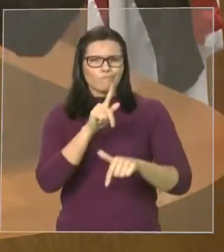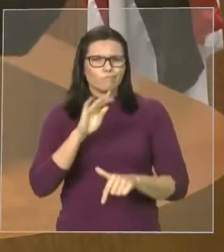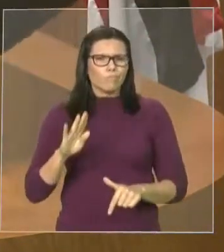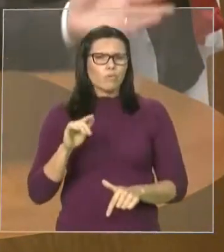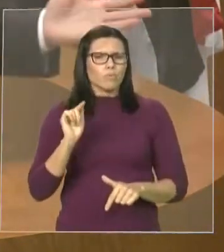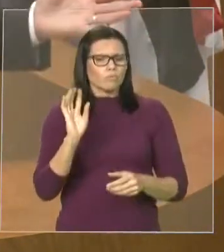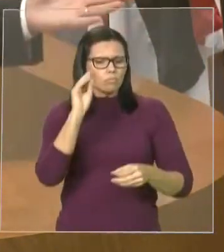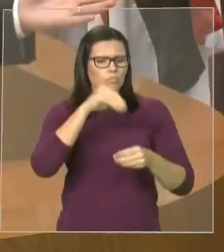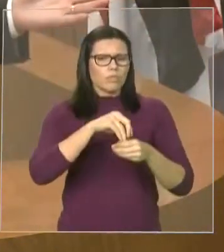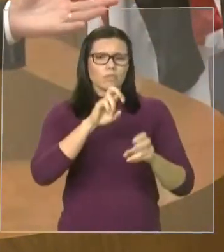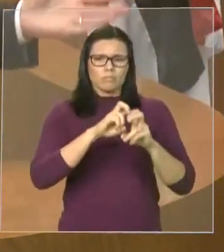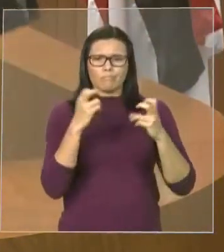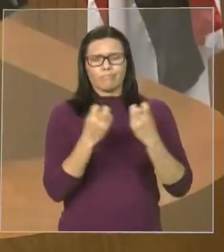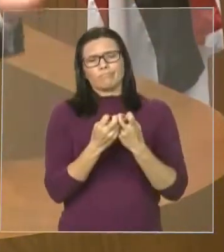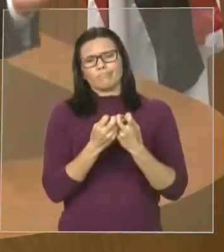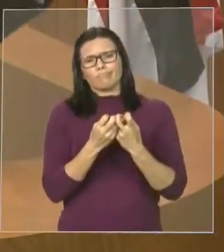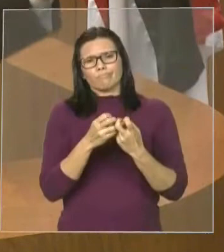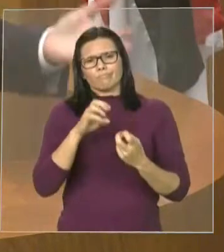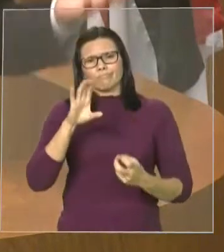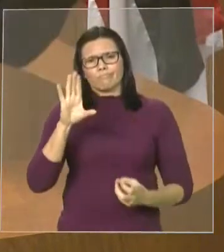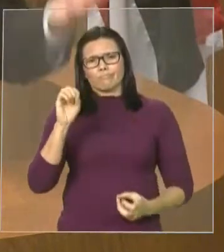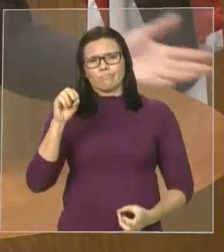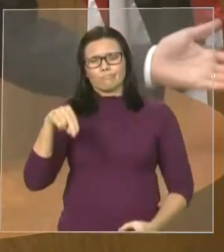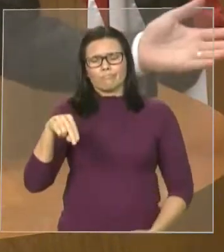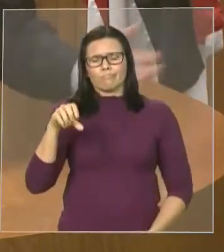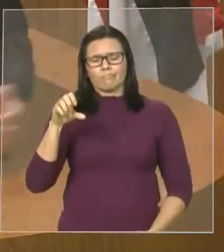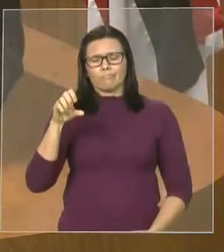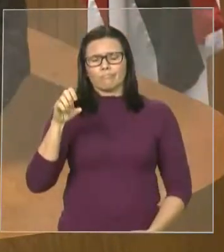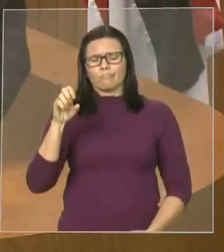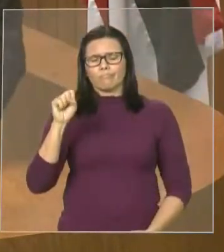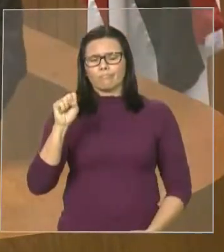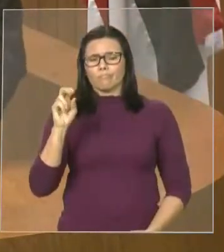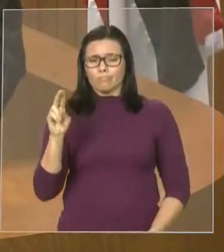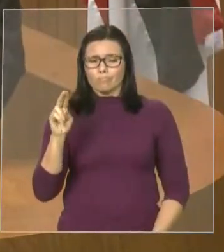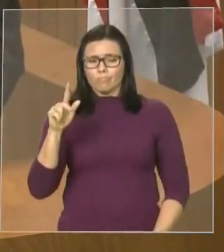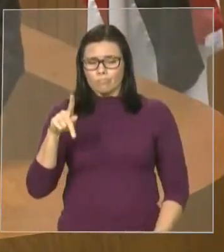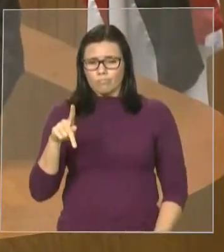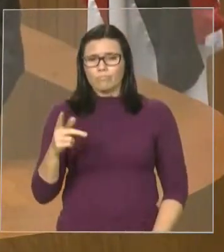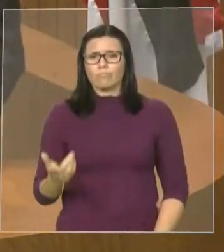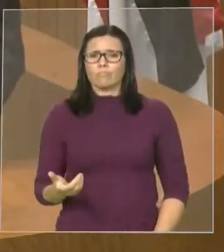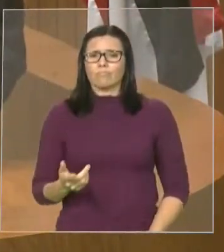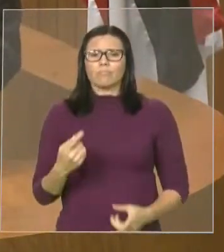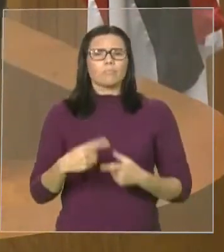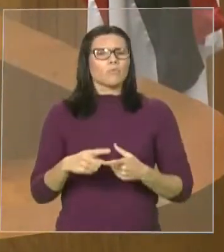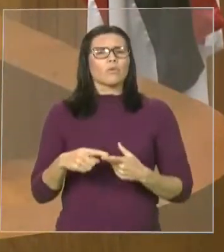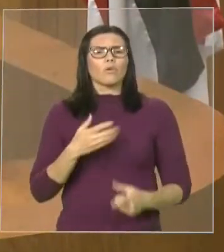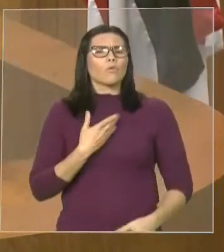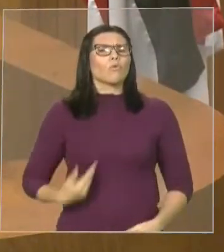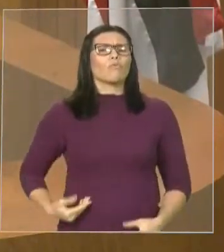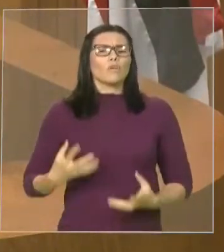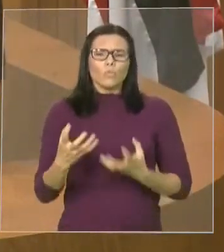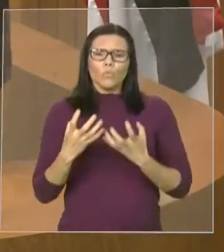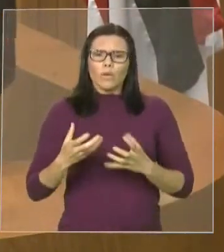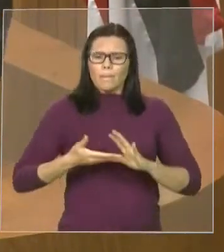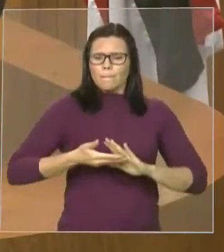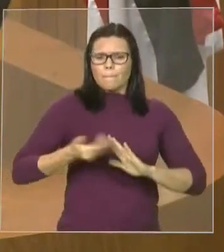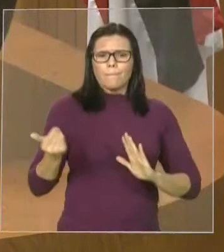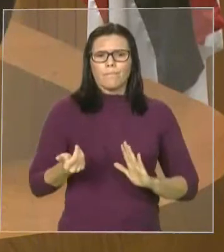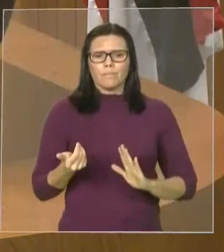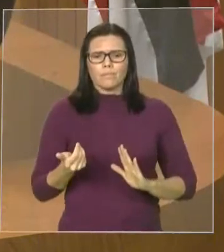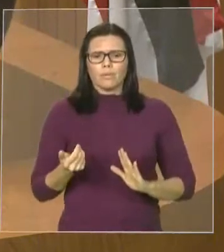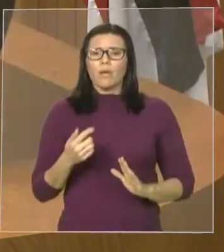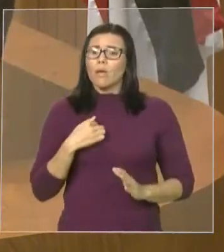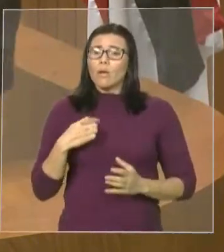o motivo do governador Flávio Dino ter retirado vocês do Consup? Eu queria simplesmente uma